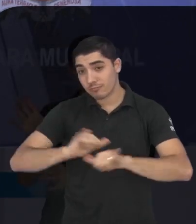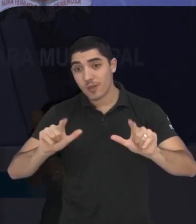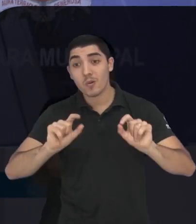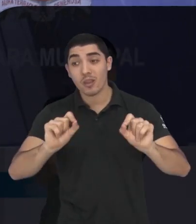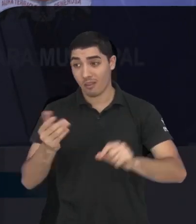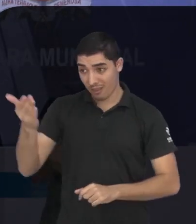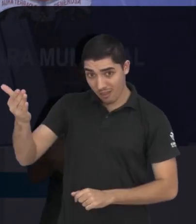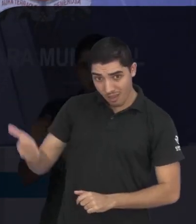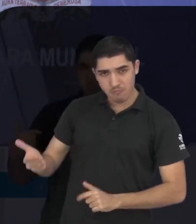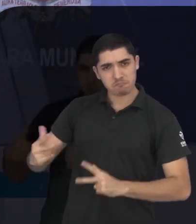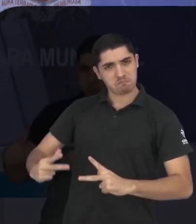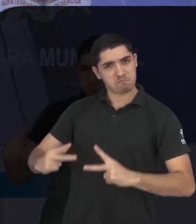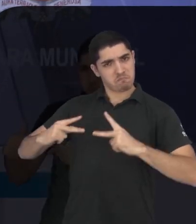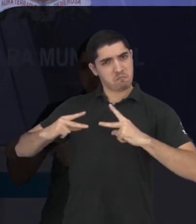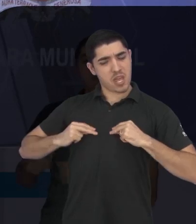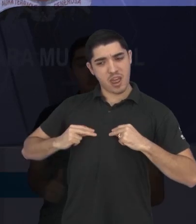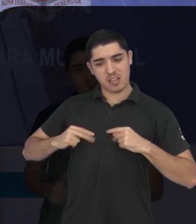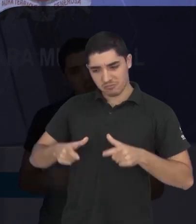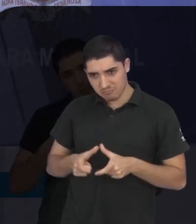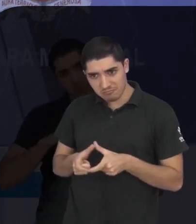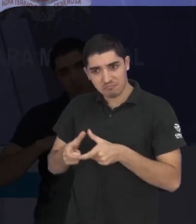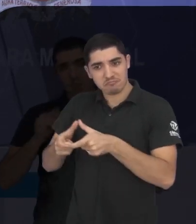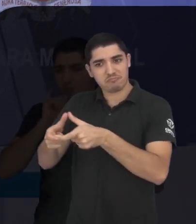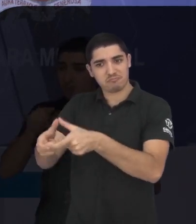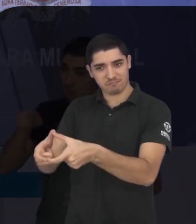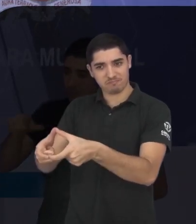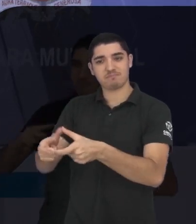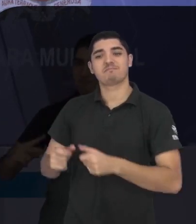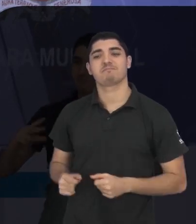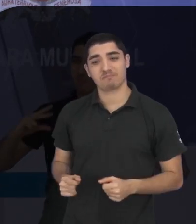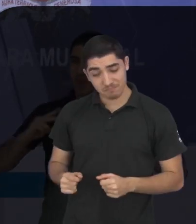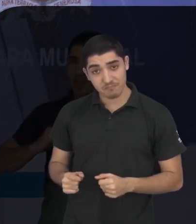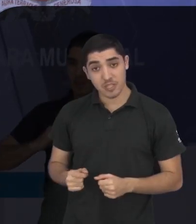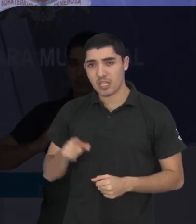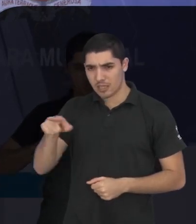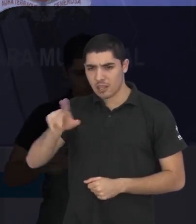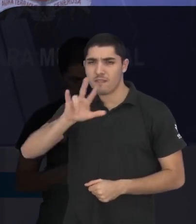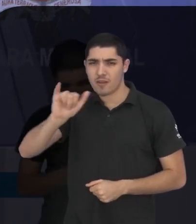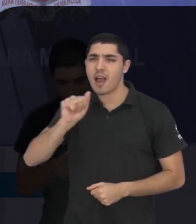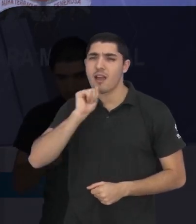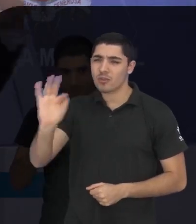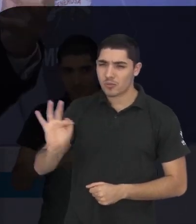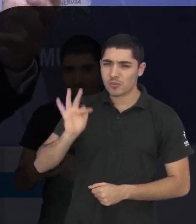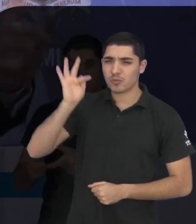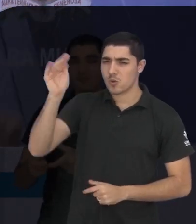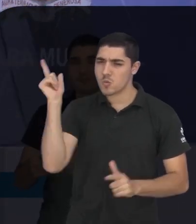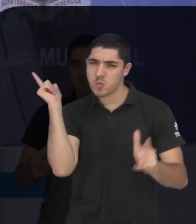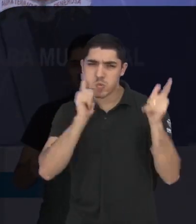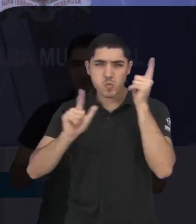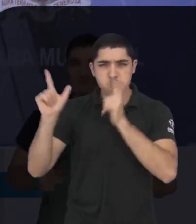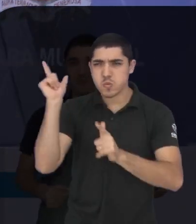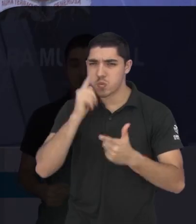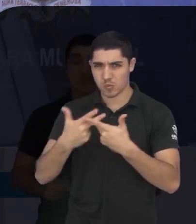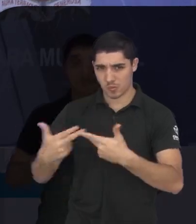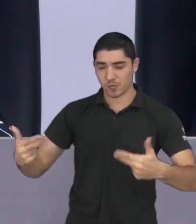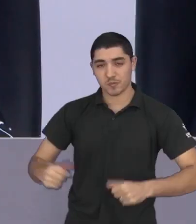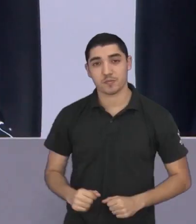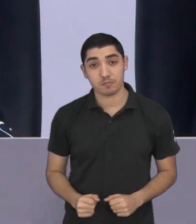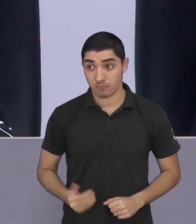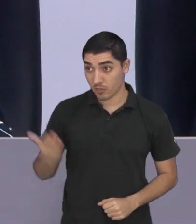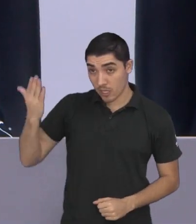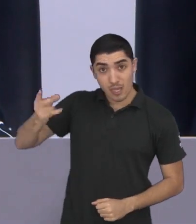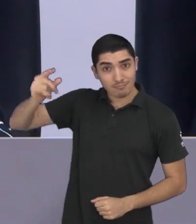em janeiro e a gente vai apurar como foi esse primeiro mês de atividades, as expectativas de trabalho também aqui em São José. Cabe ao